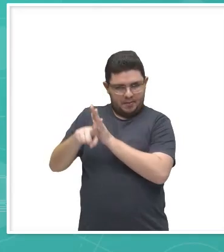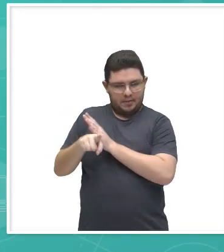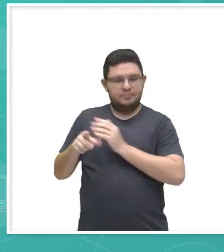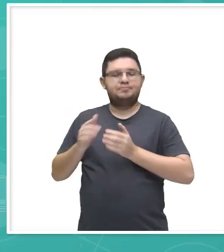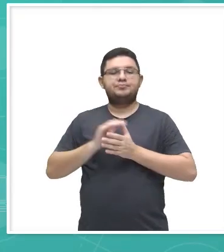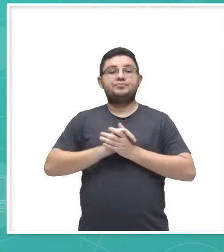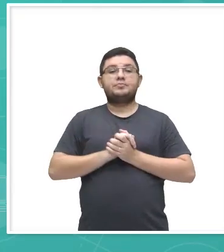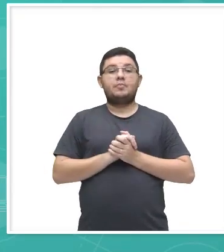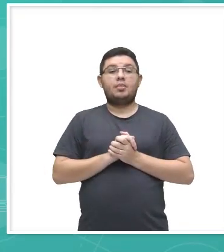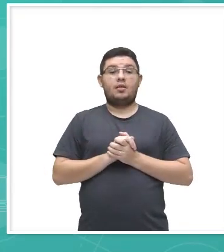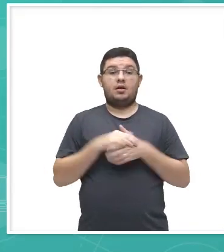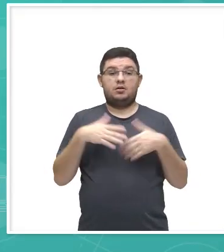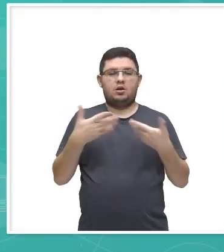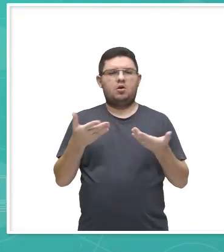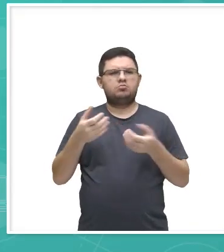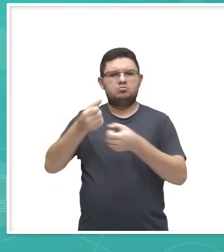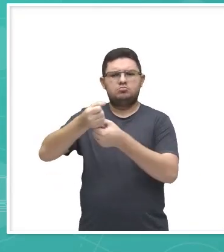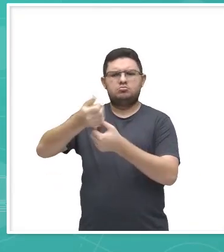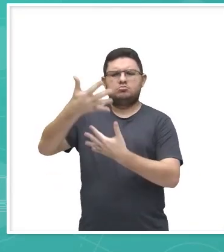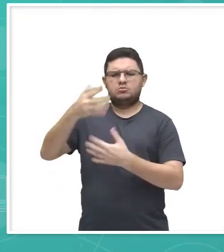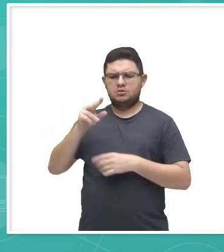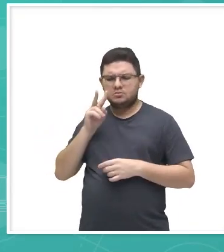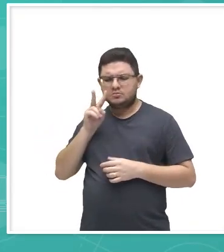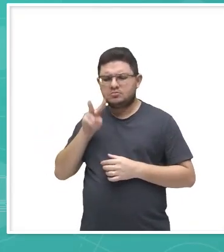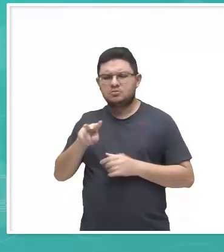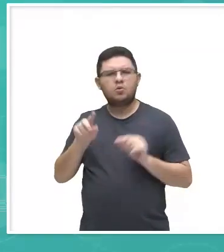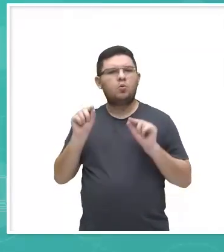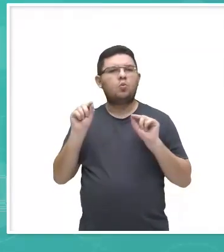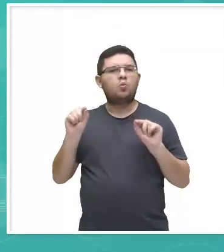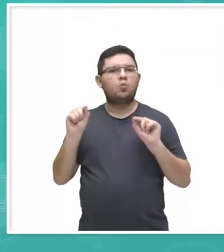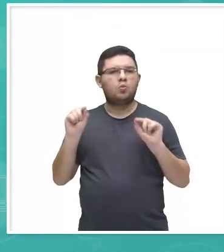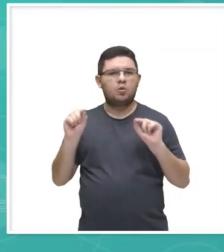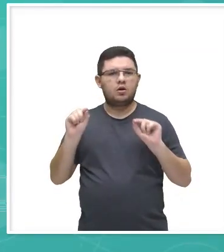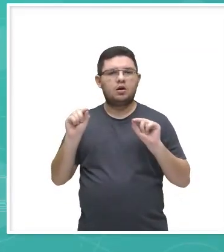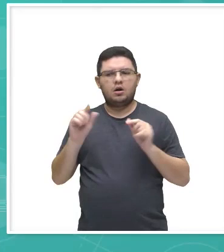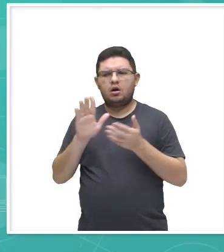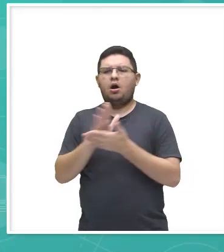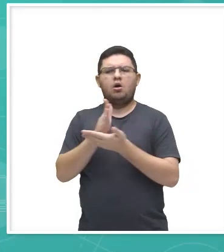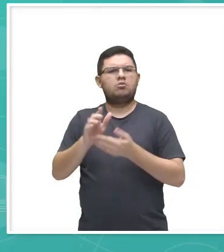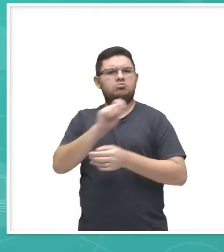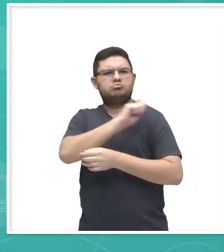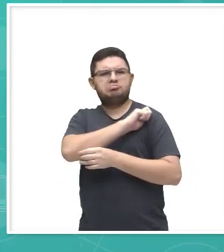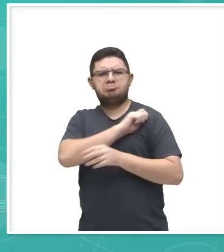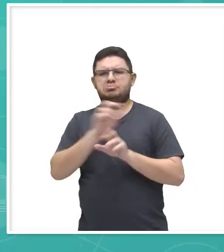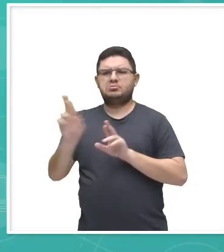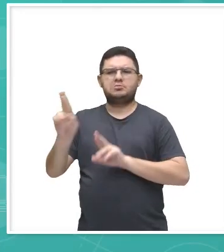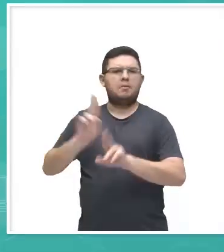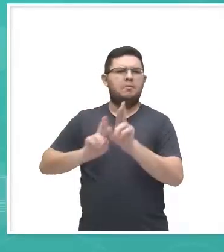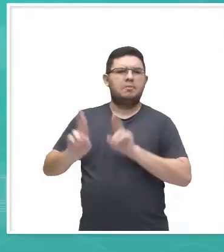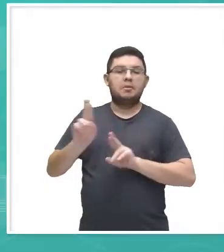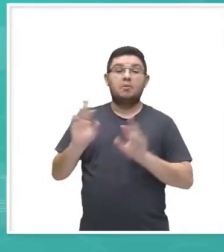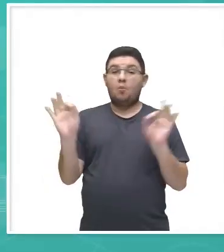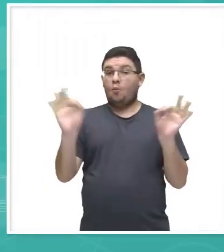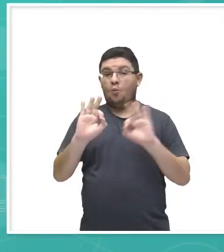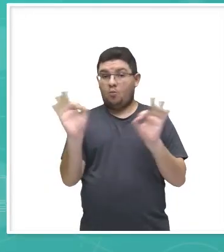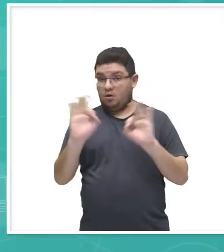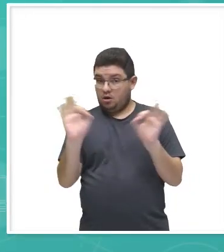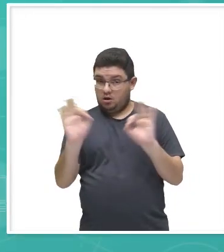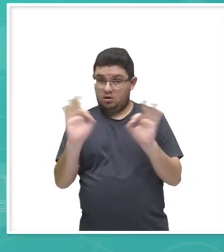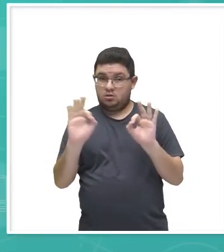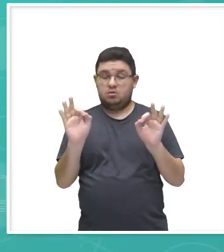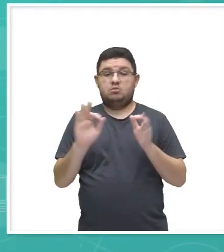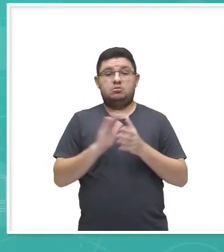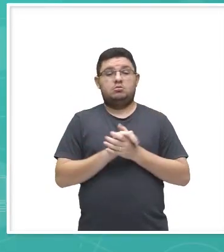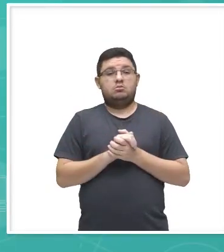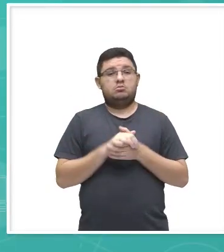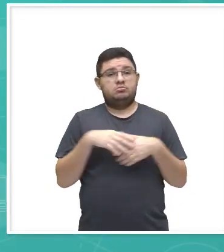Eu estava observando aqui no chat, né, alguns alunos não comentaram um pouco aí das questões. As questões elas acabam tendo um pouco da